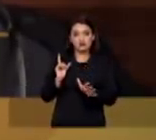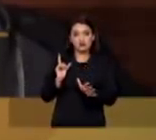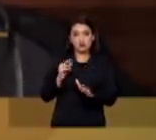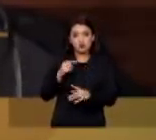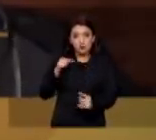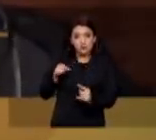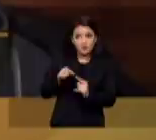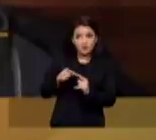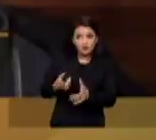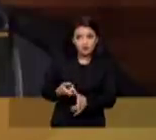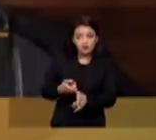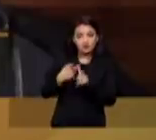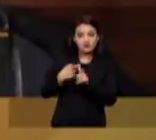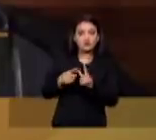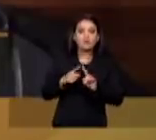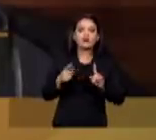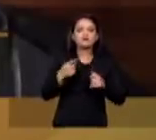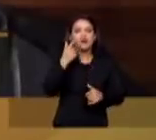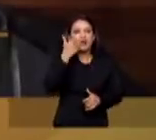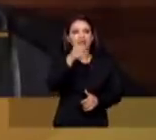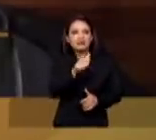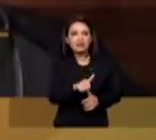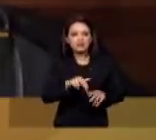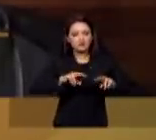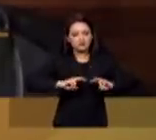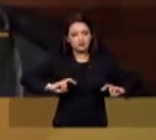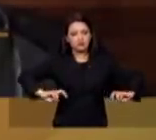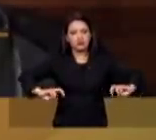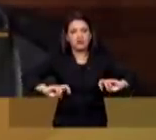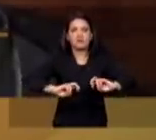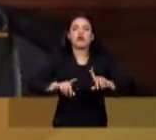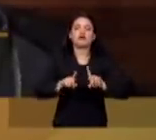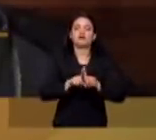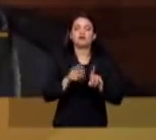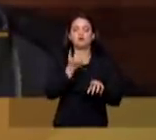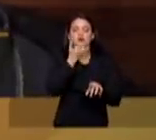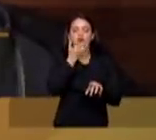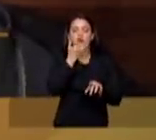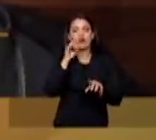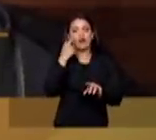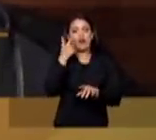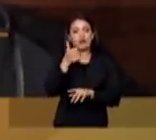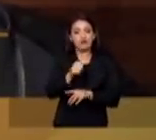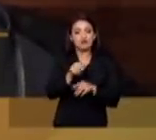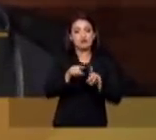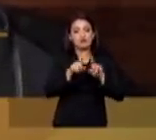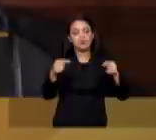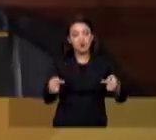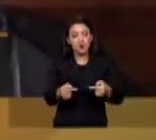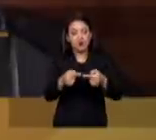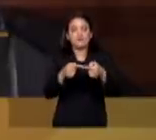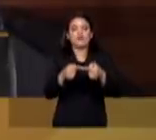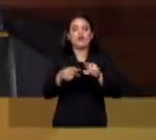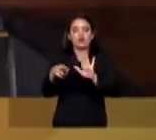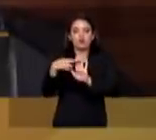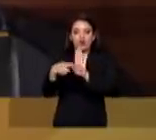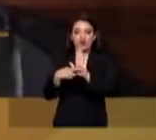entendo deva ser analisada em conjunto com a norma que se extrai do parágrafo 1º do